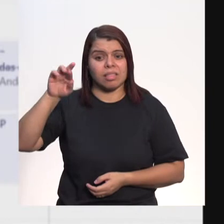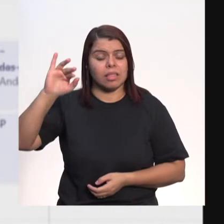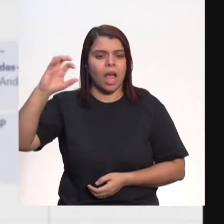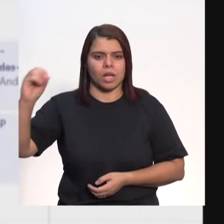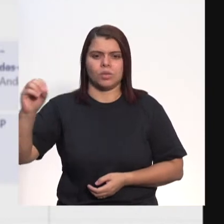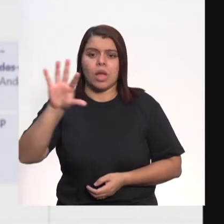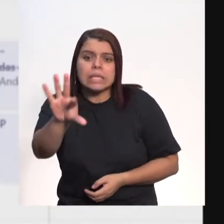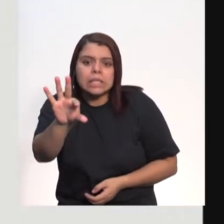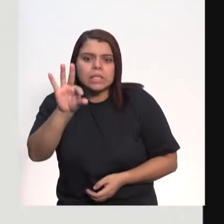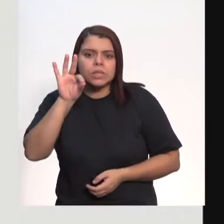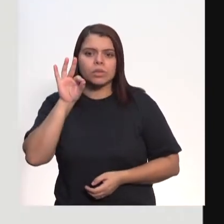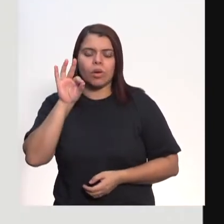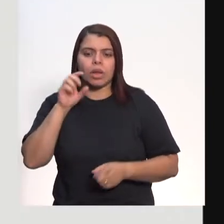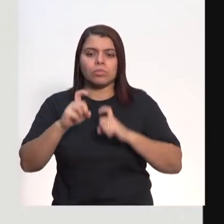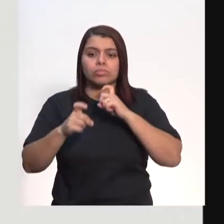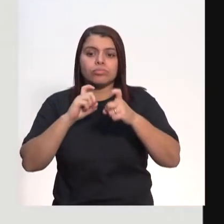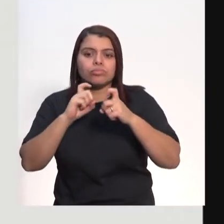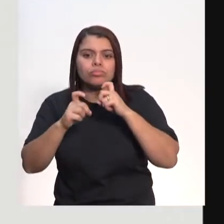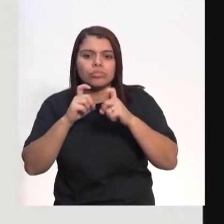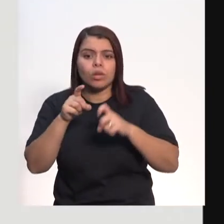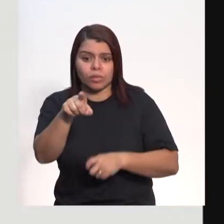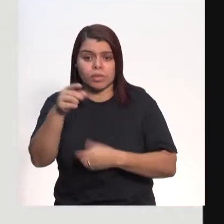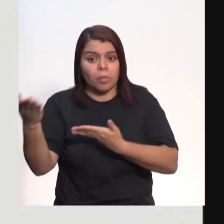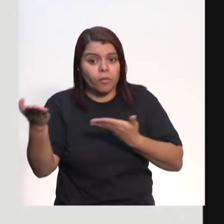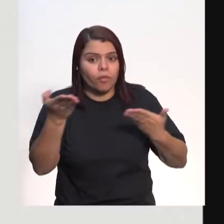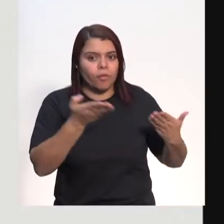selecione a reunião que você foi convidado,